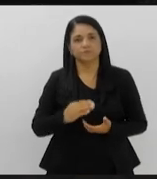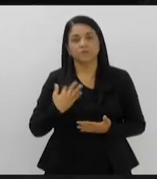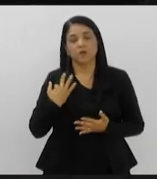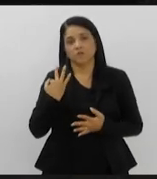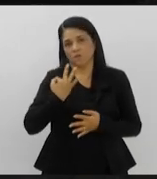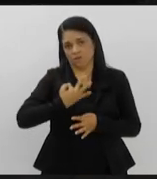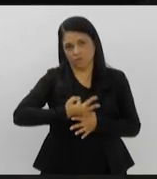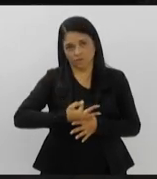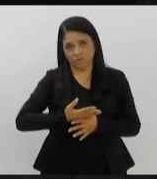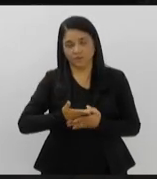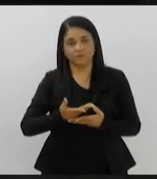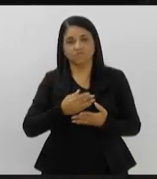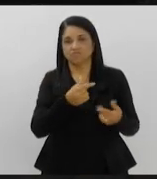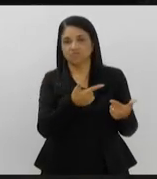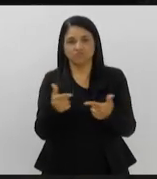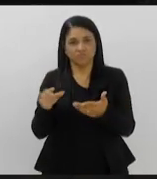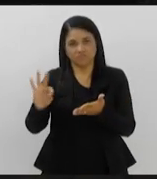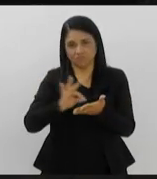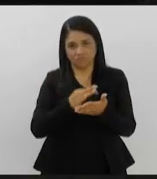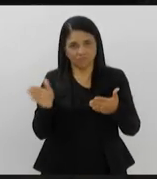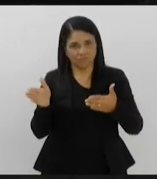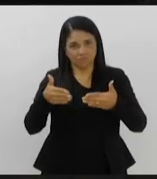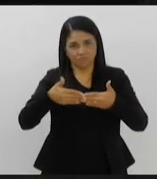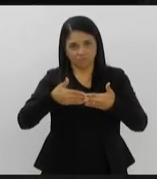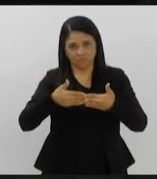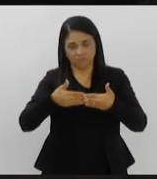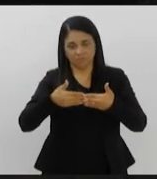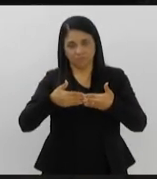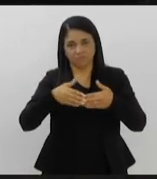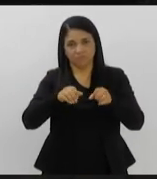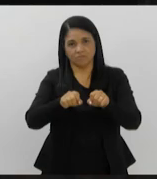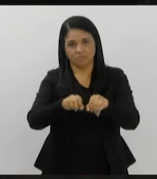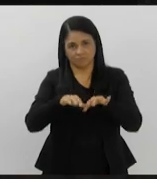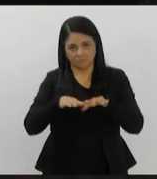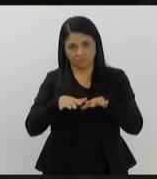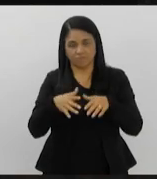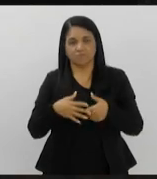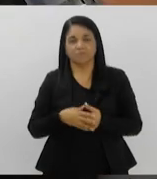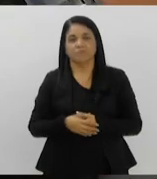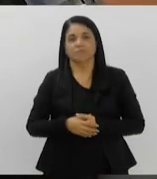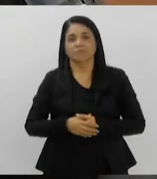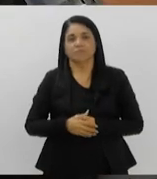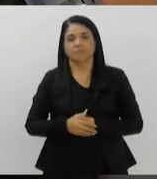e não havendo mais oradores inscritos, a presidência declara encerrada a presente sessão.